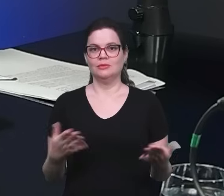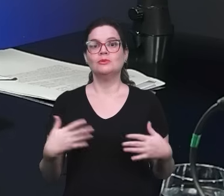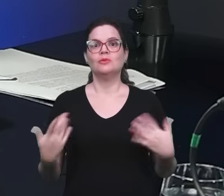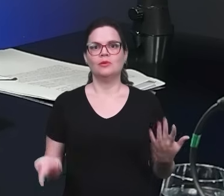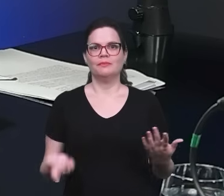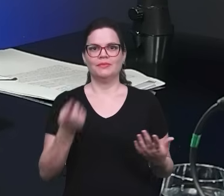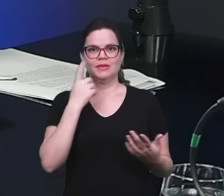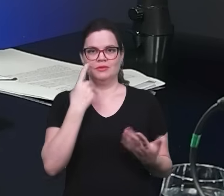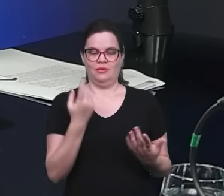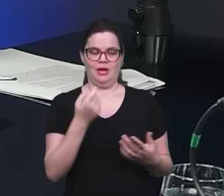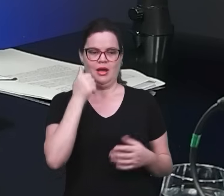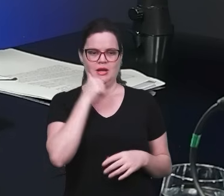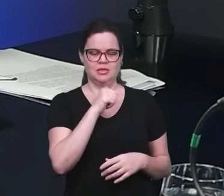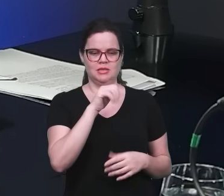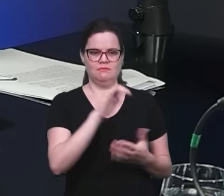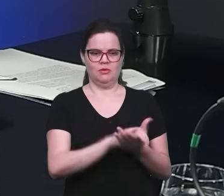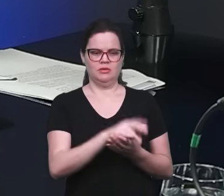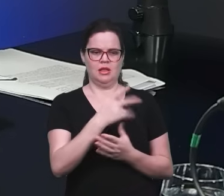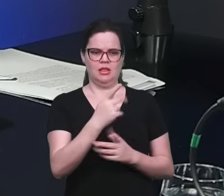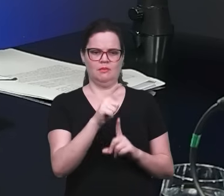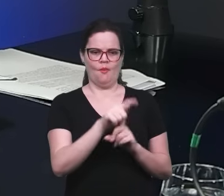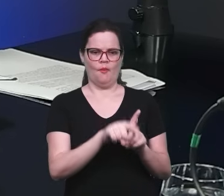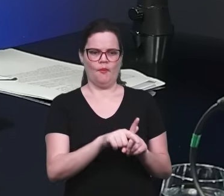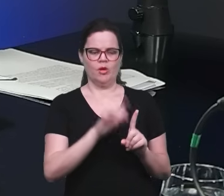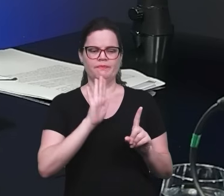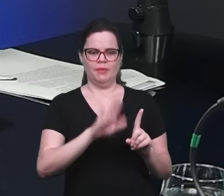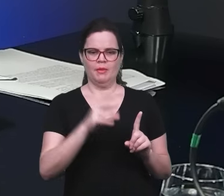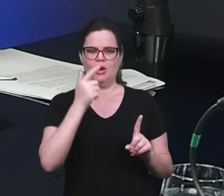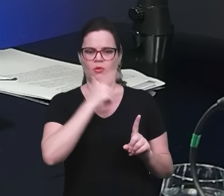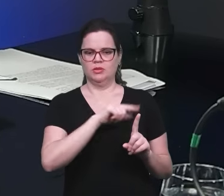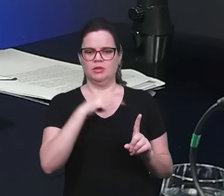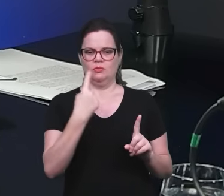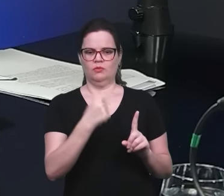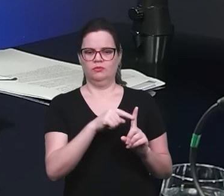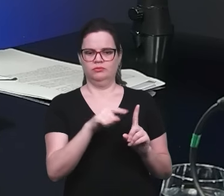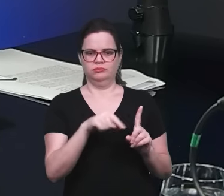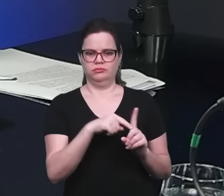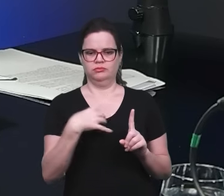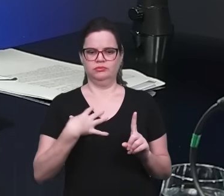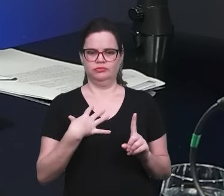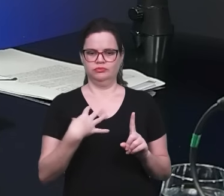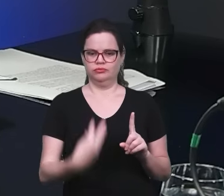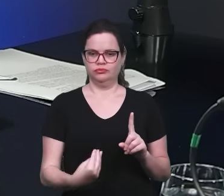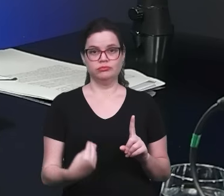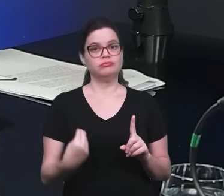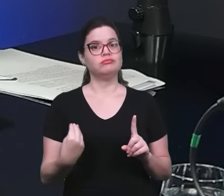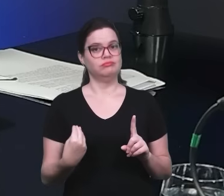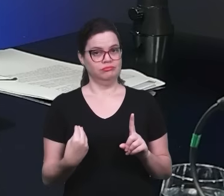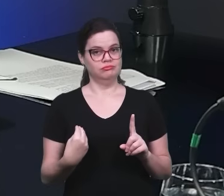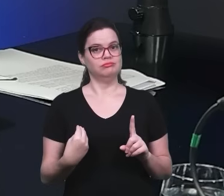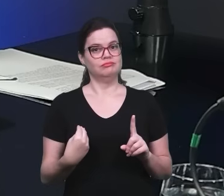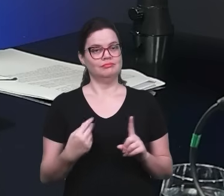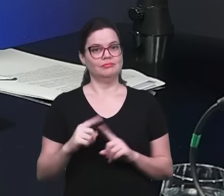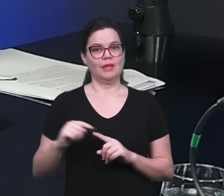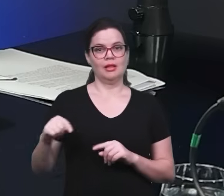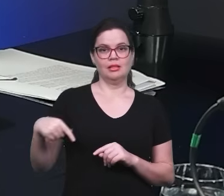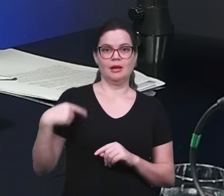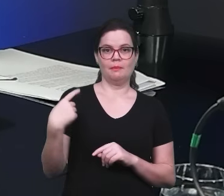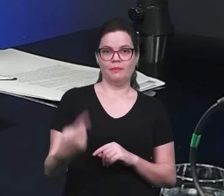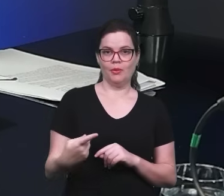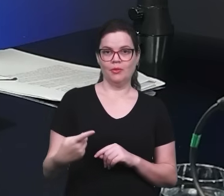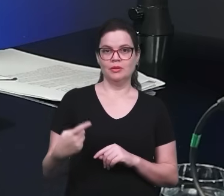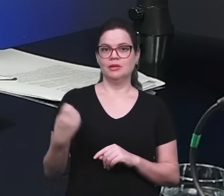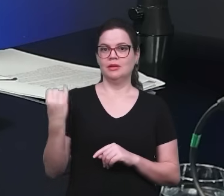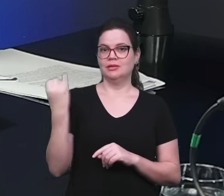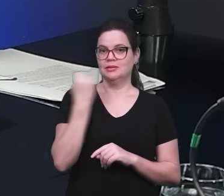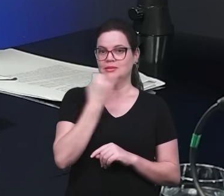a sua esposa era estéril, teve um filho. Então, o Senhor, através, depois da sua descendência, deu